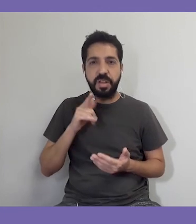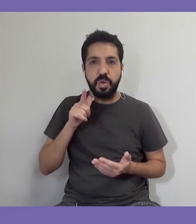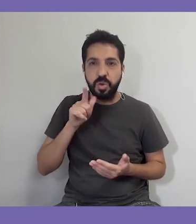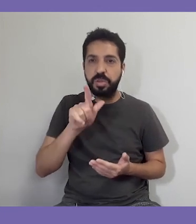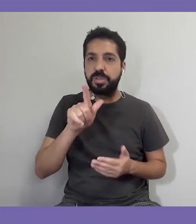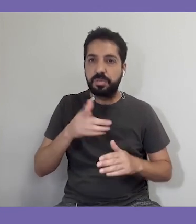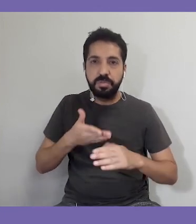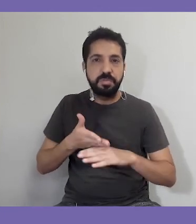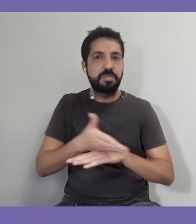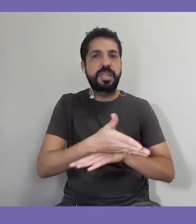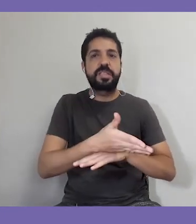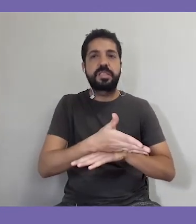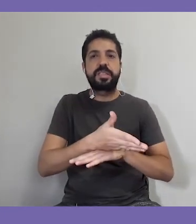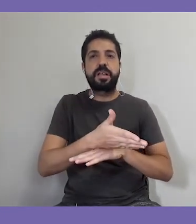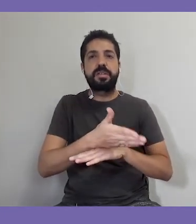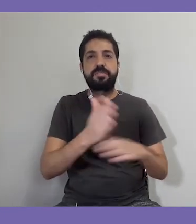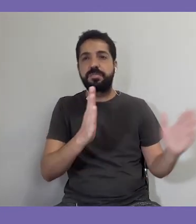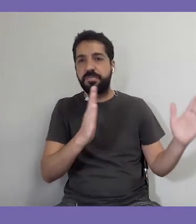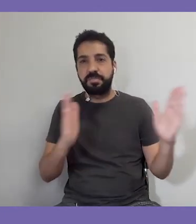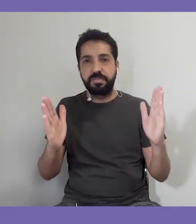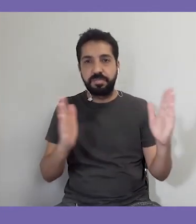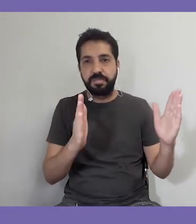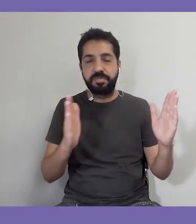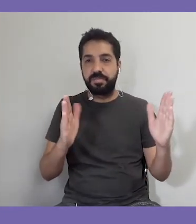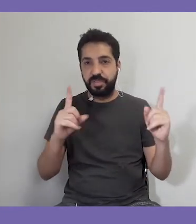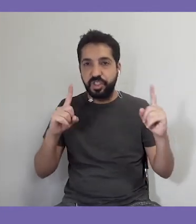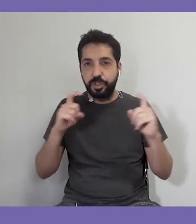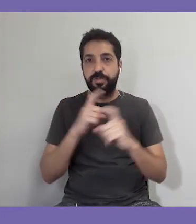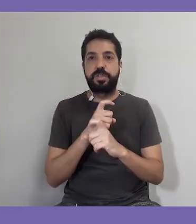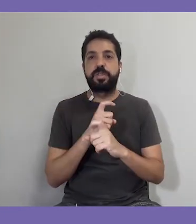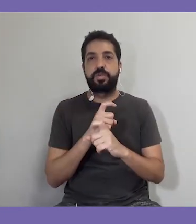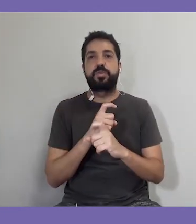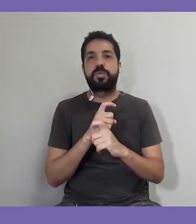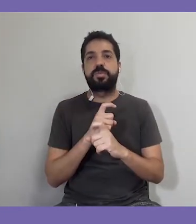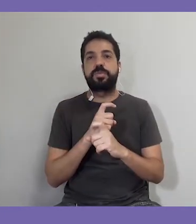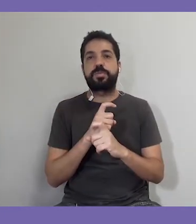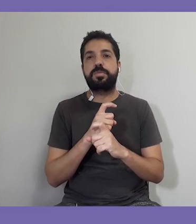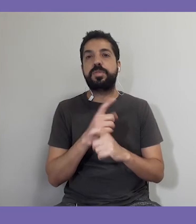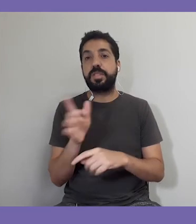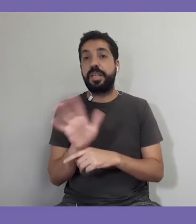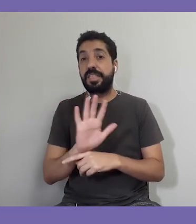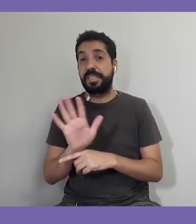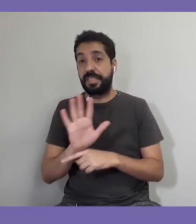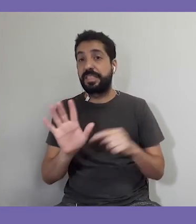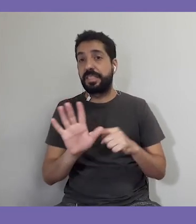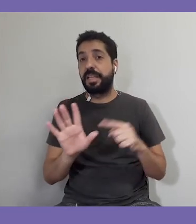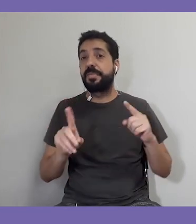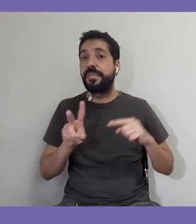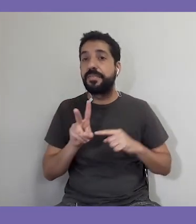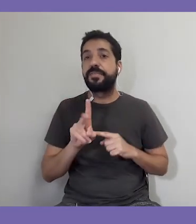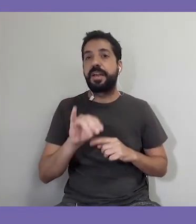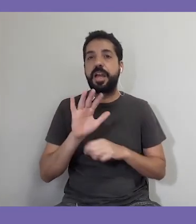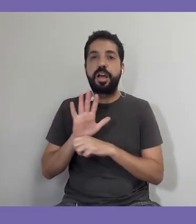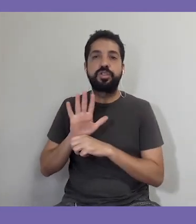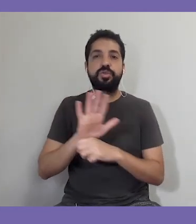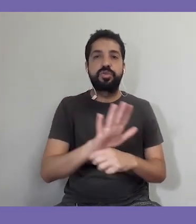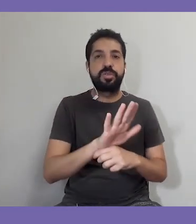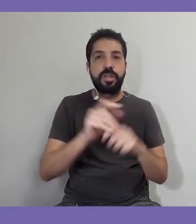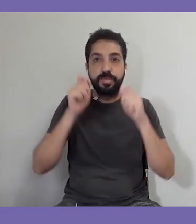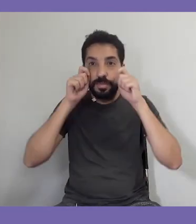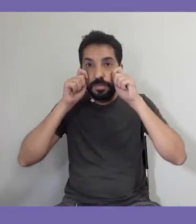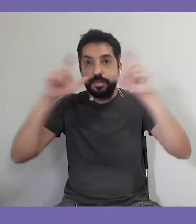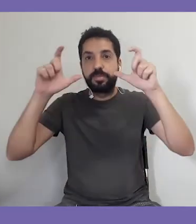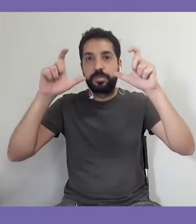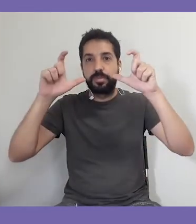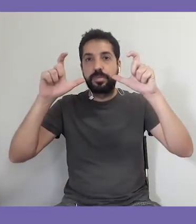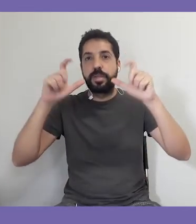a gente vai conseguir passar por esses momentos assim turbulentos e que o cinema vai